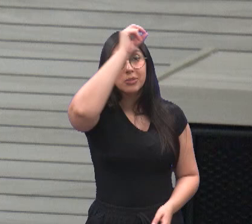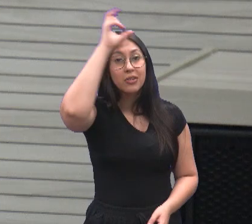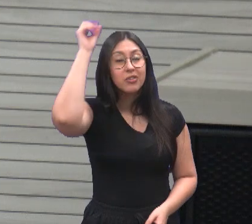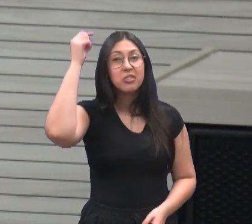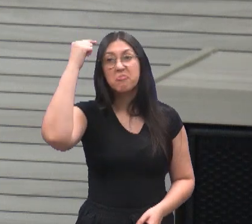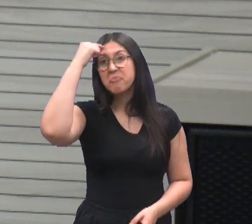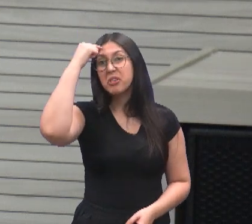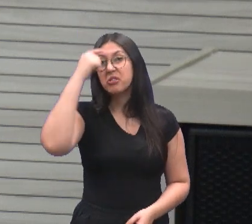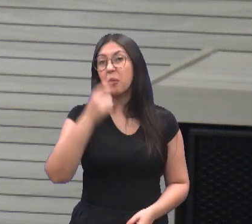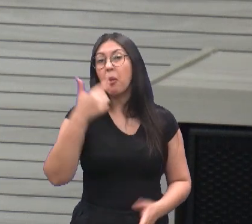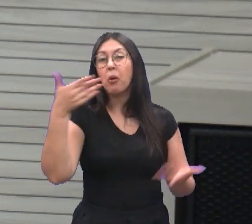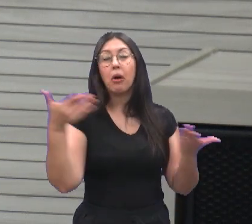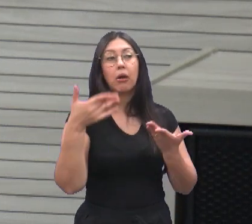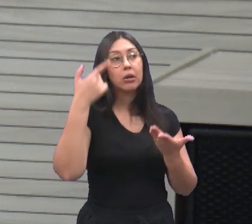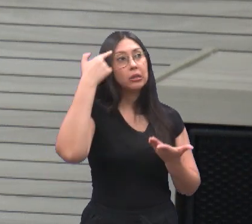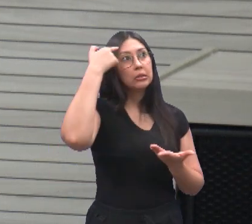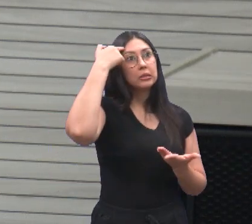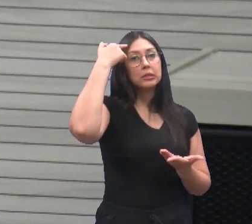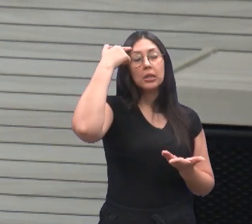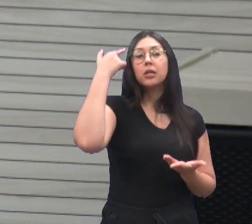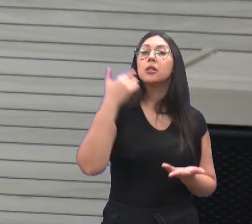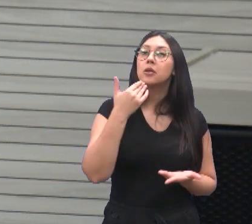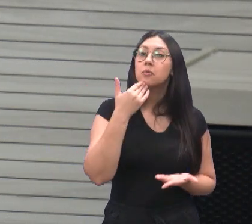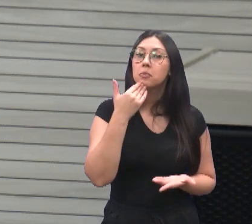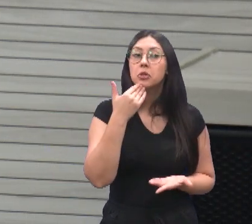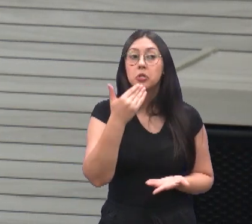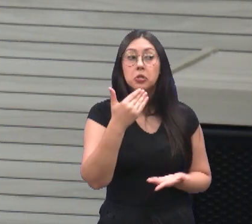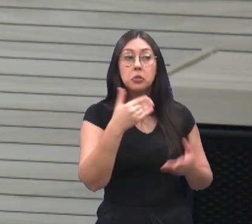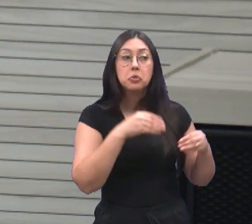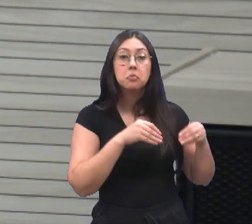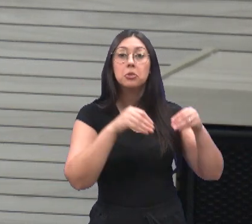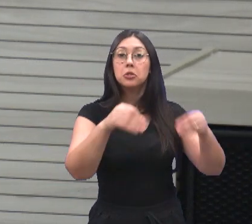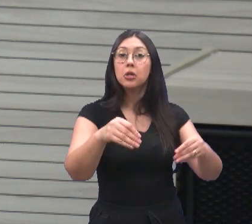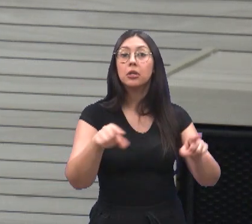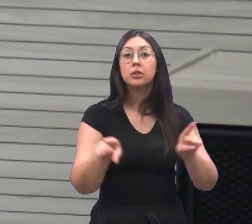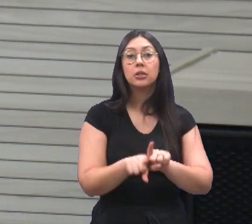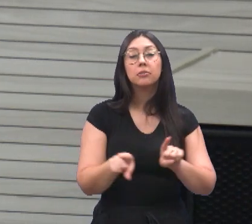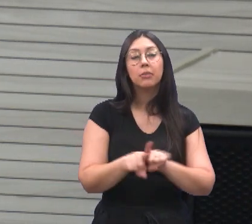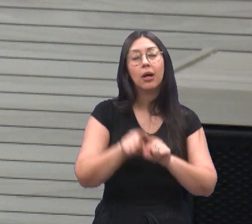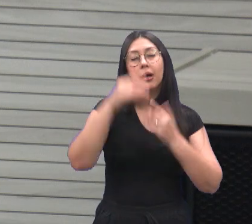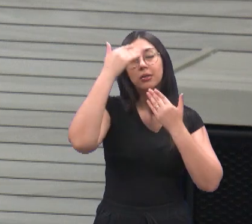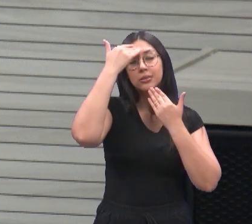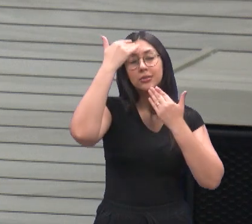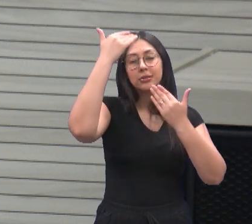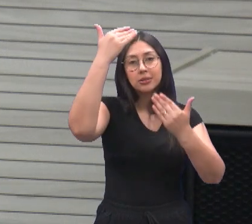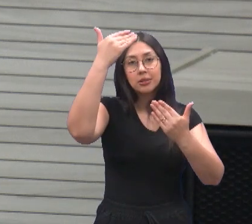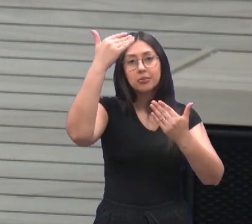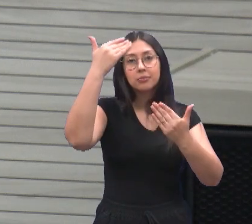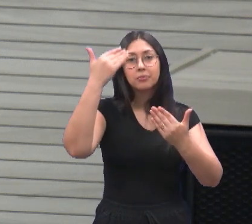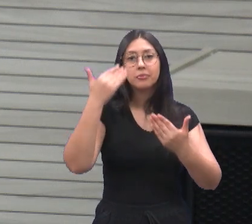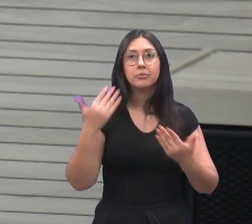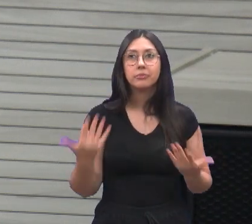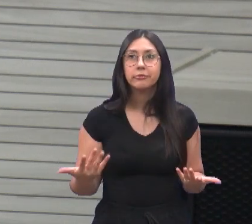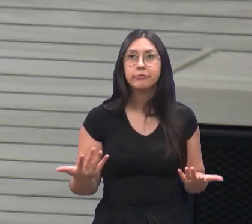muito, agora ele repensou, por isso que ele pediu esse adiamento. Agradecemos aí por não ter sido